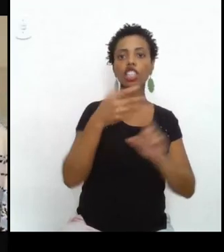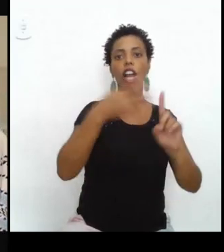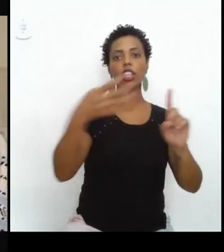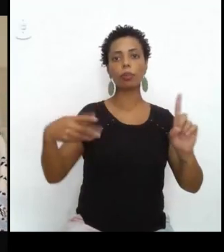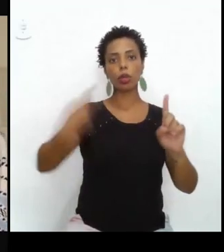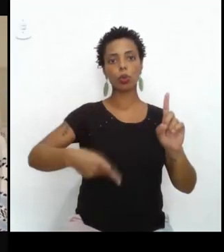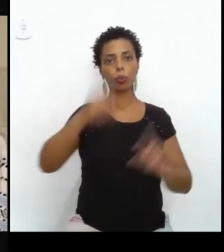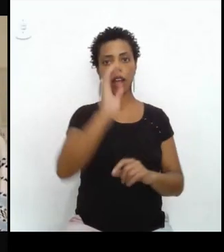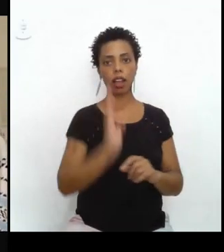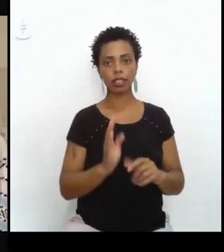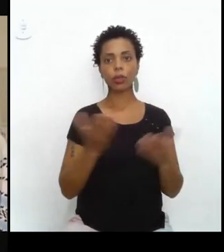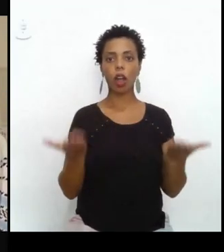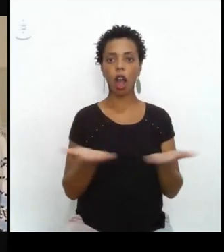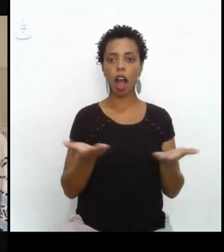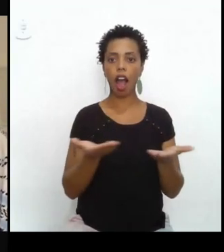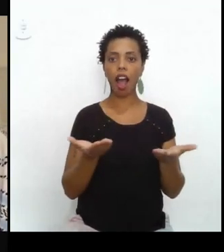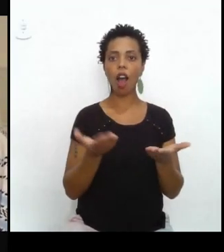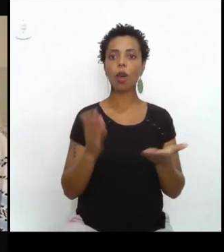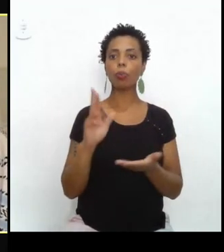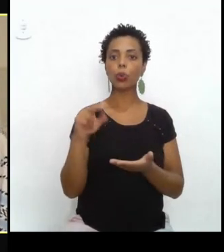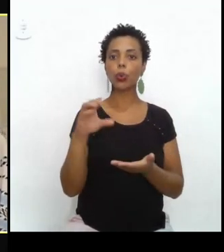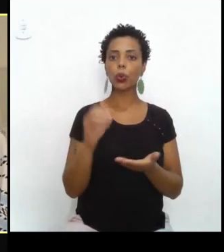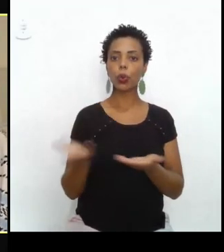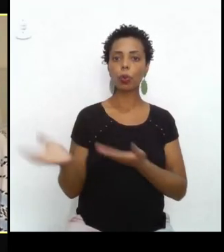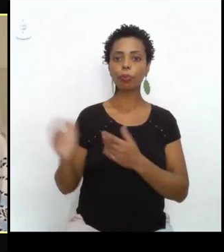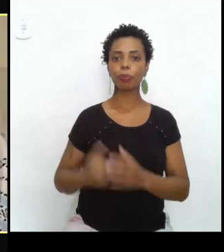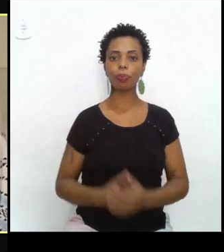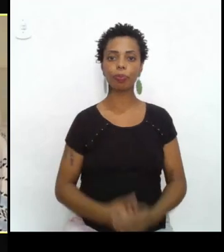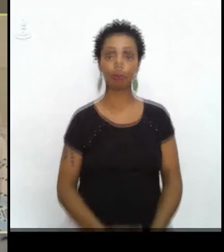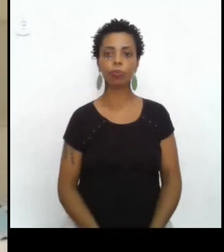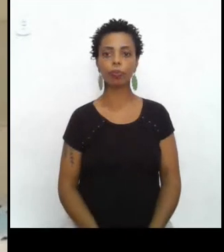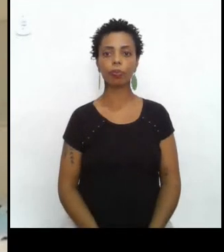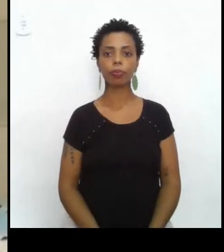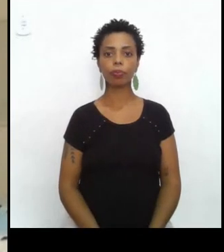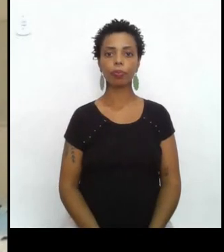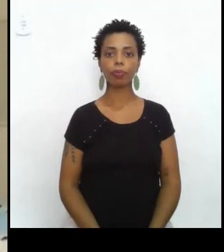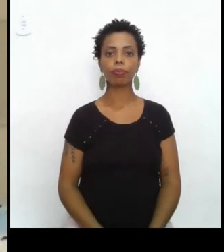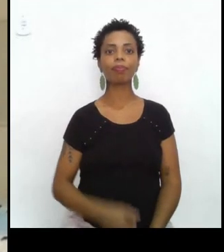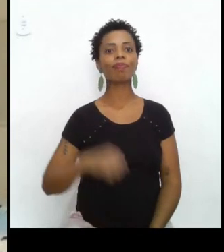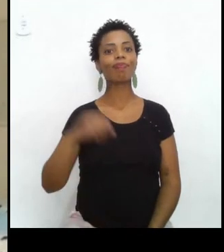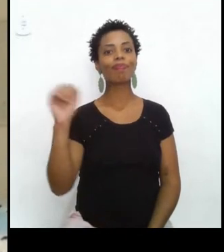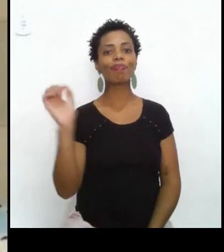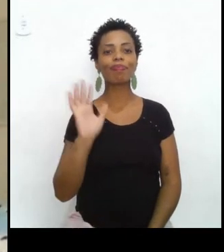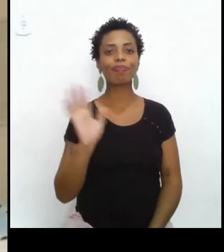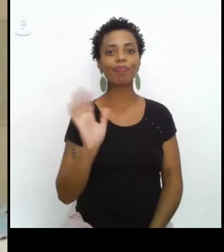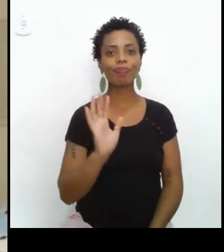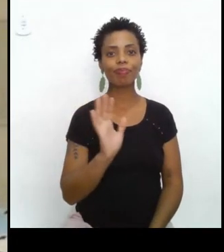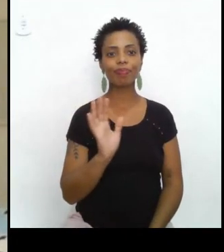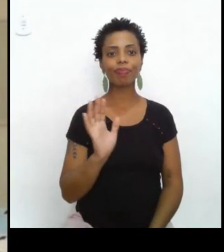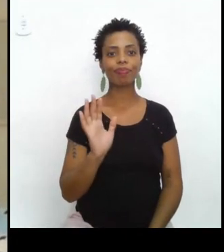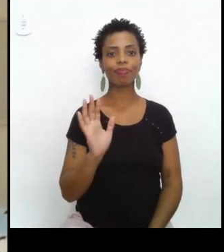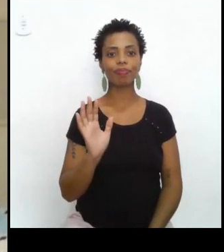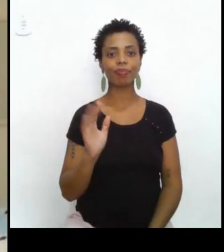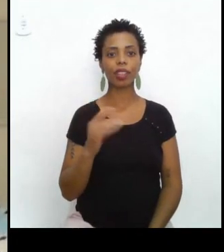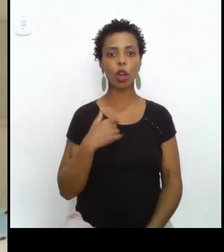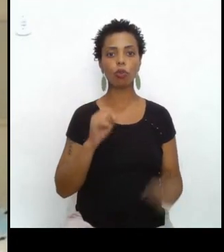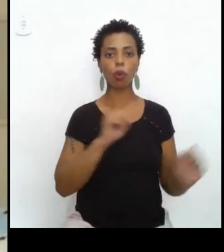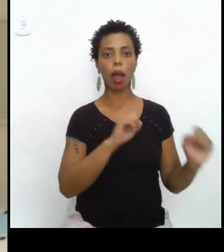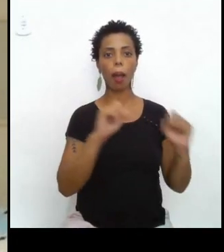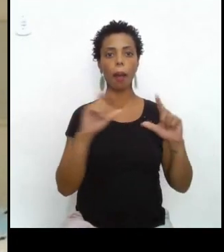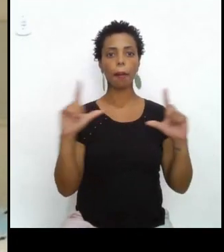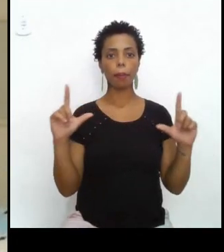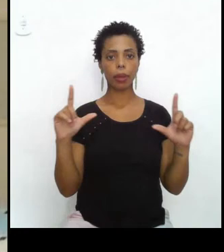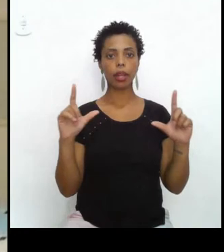a palavra é o E aí o Olá deixa eu abrir aqui Boa tarde